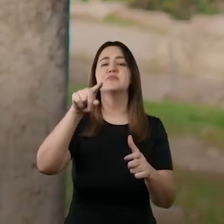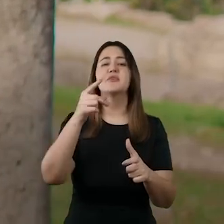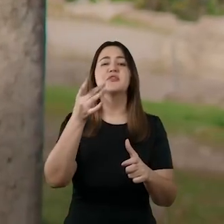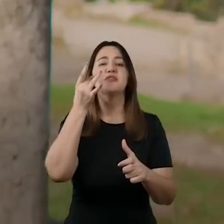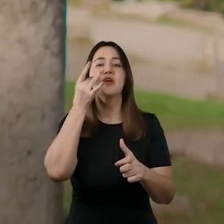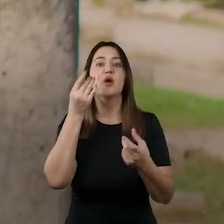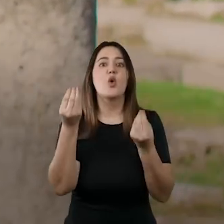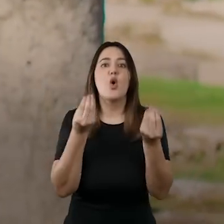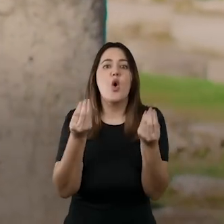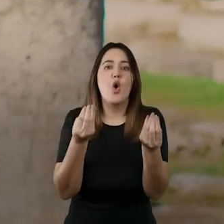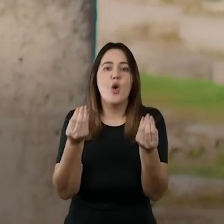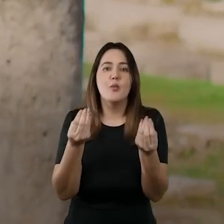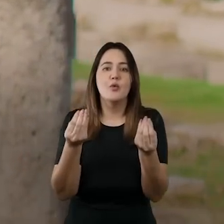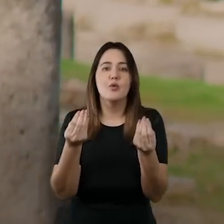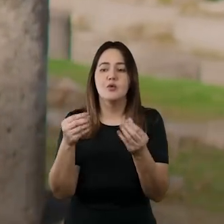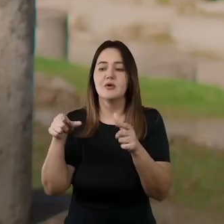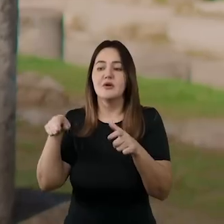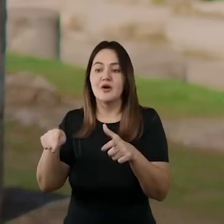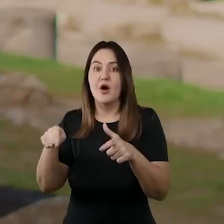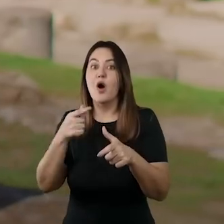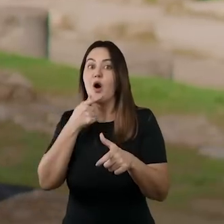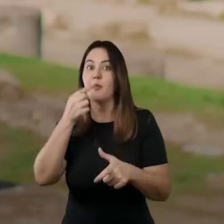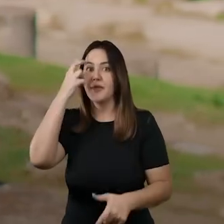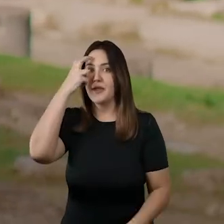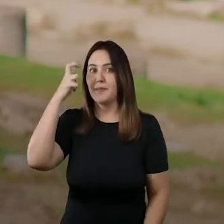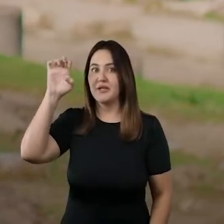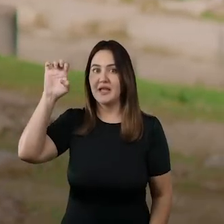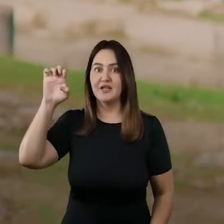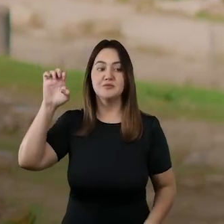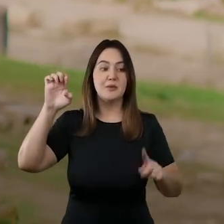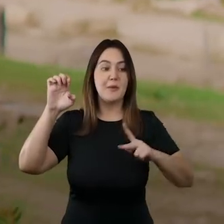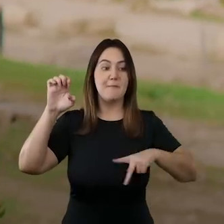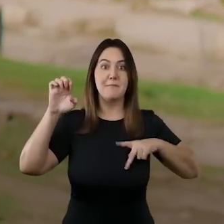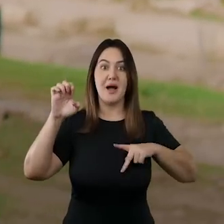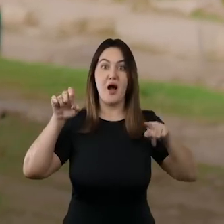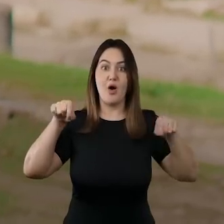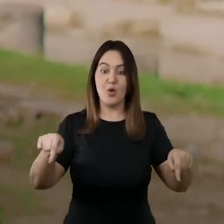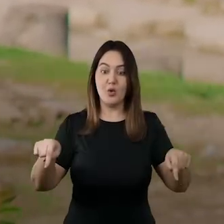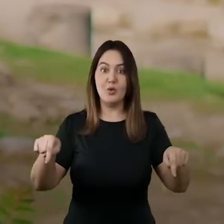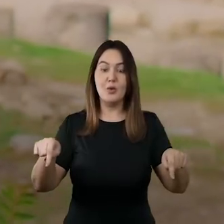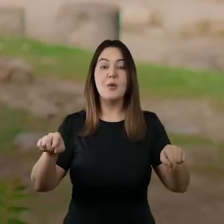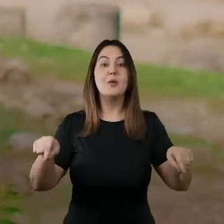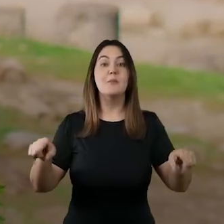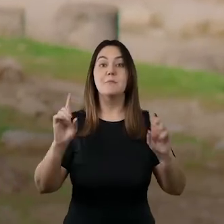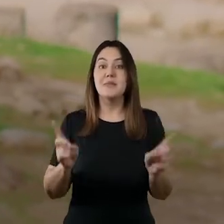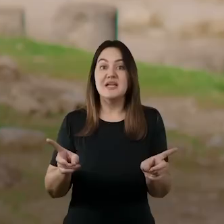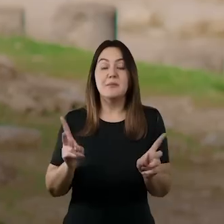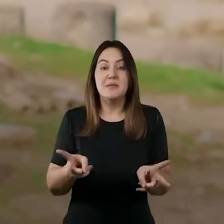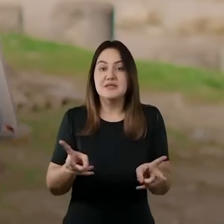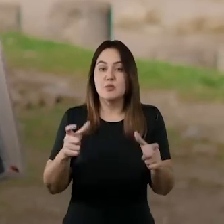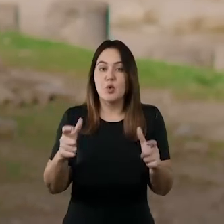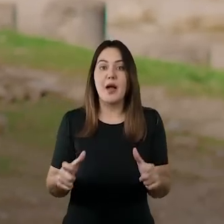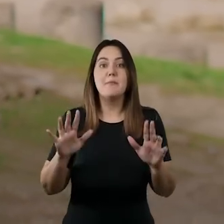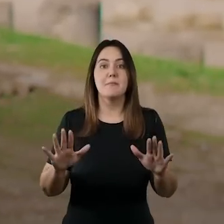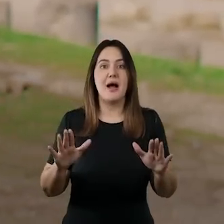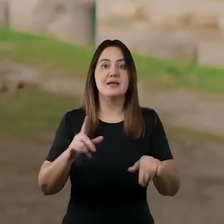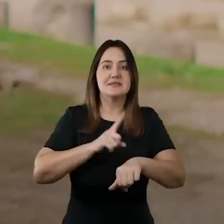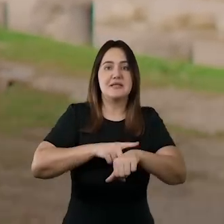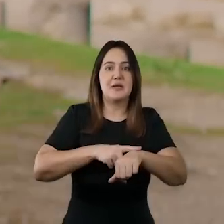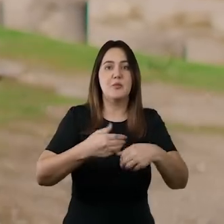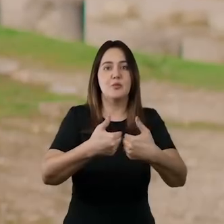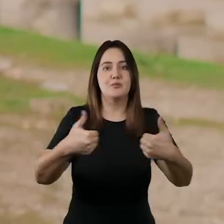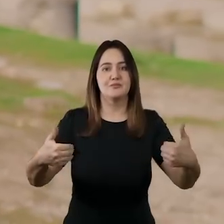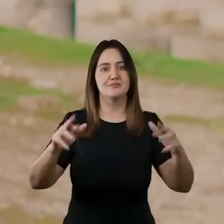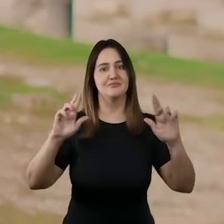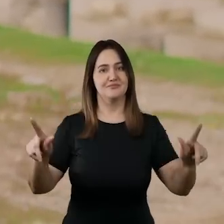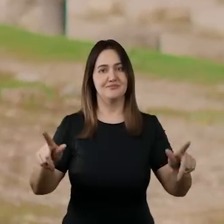onde o episódio de Epimênides e de Paulo se encontram, apesar dos dois estarem séculos distante um do